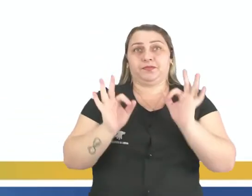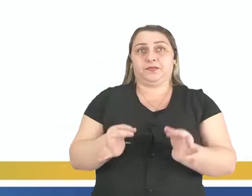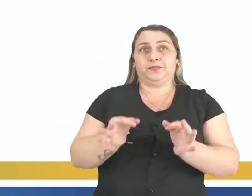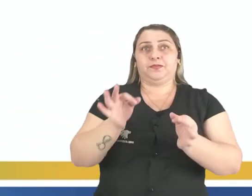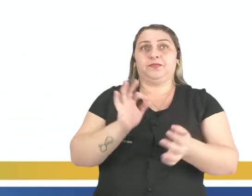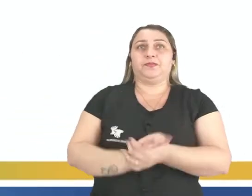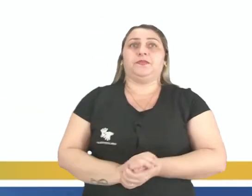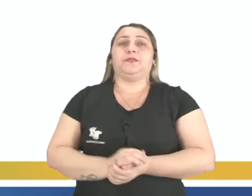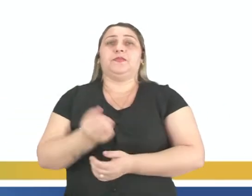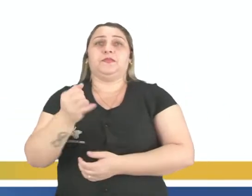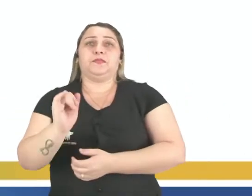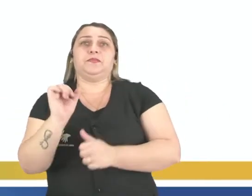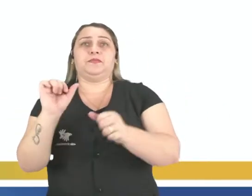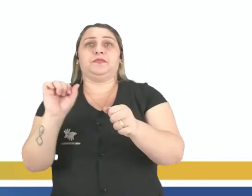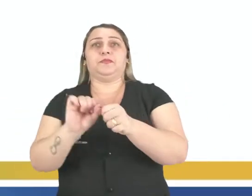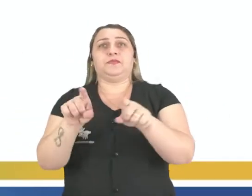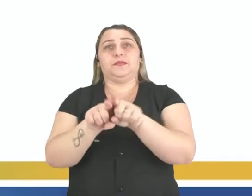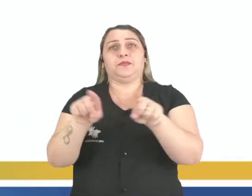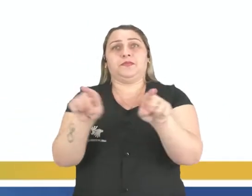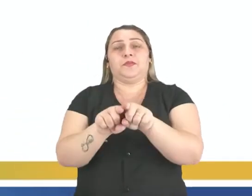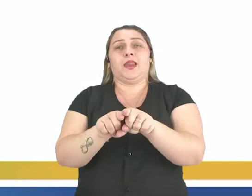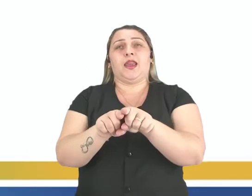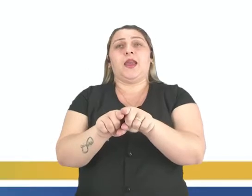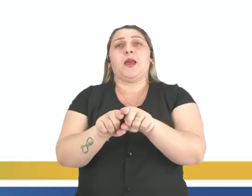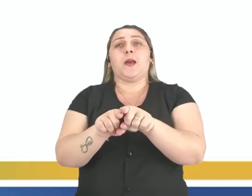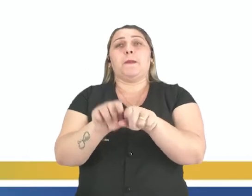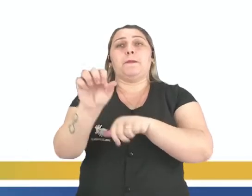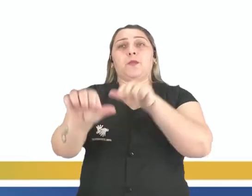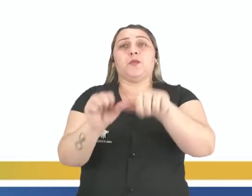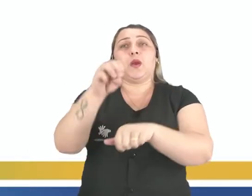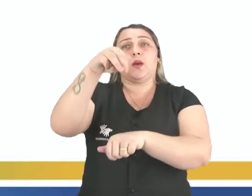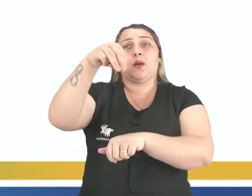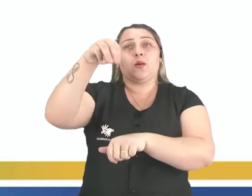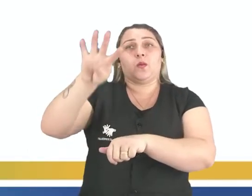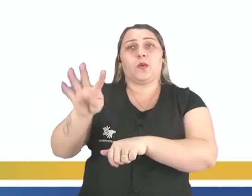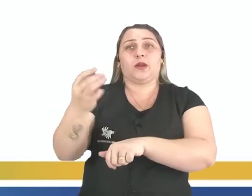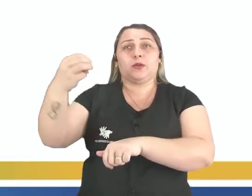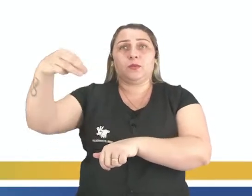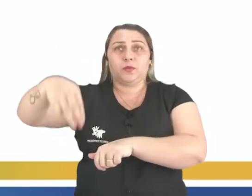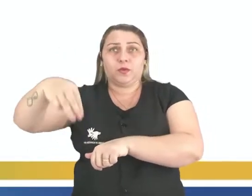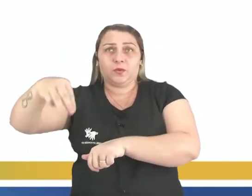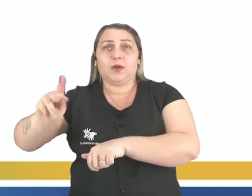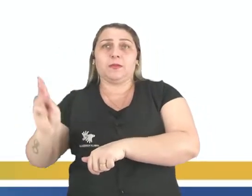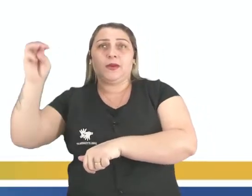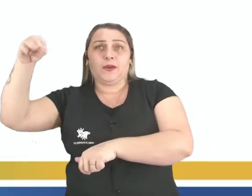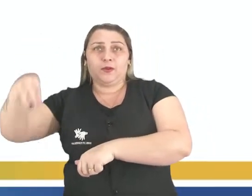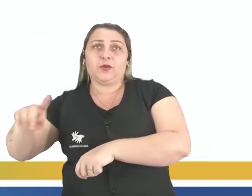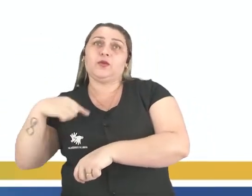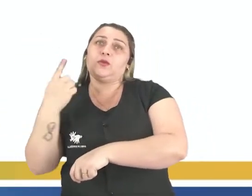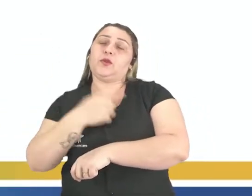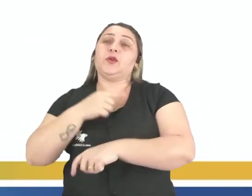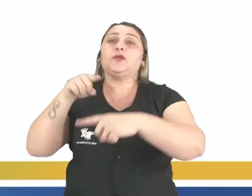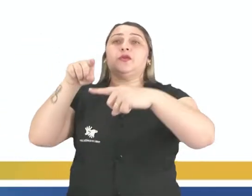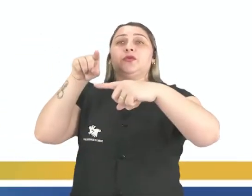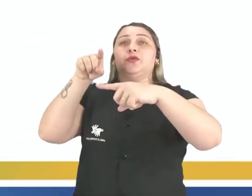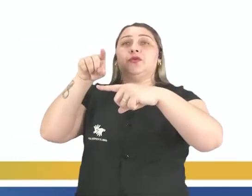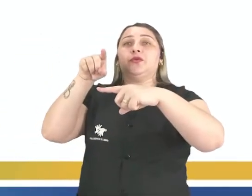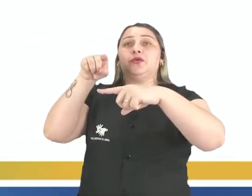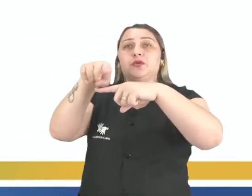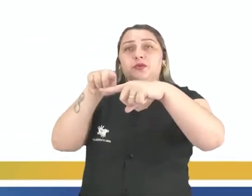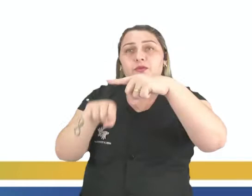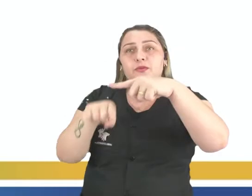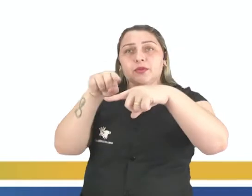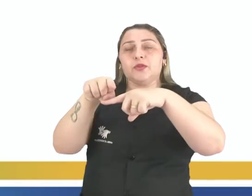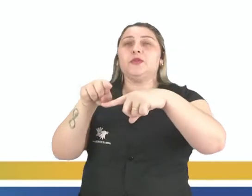certo? Se a gente quisesse fazer o contrário, ou seja, converter 4.000 metros em quilômetros, a gente dividiria, né,